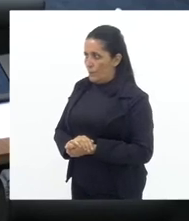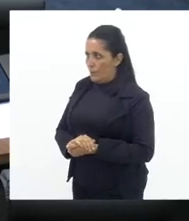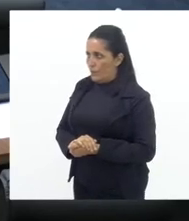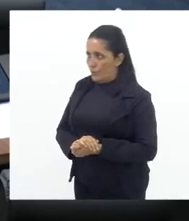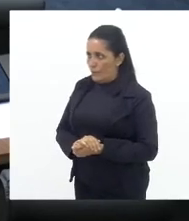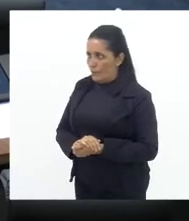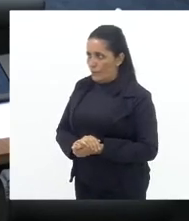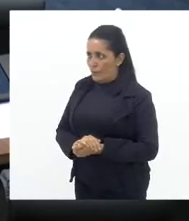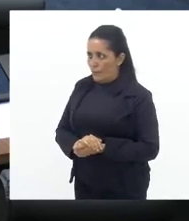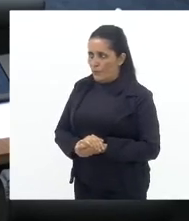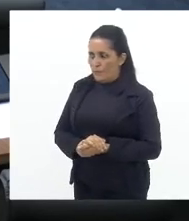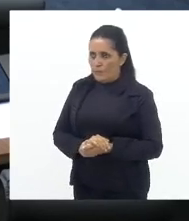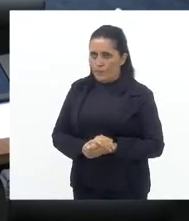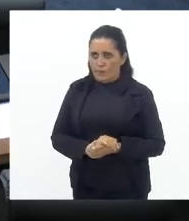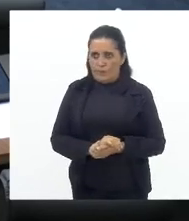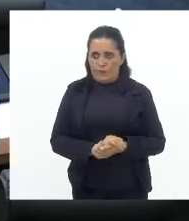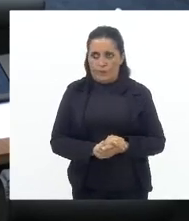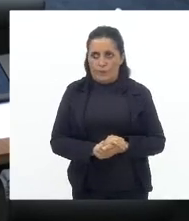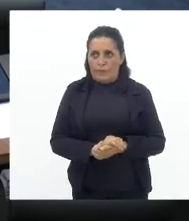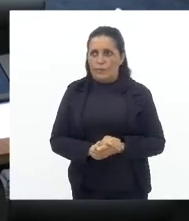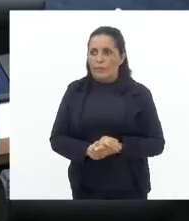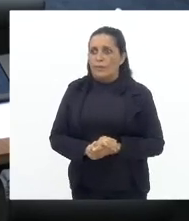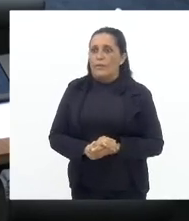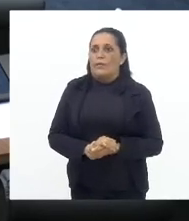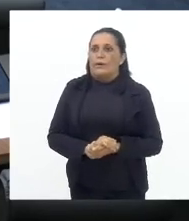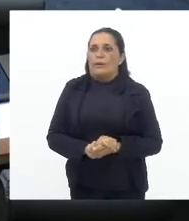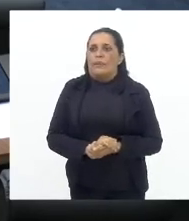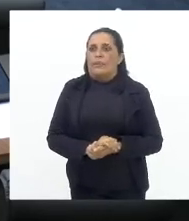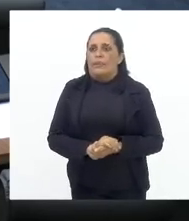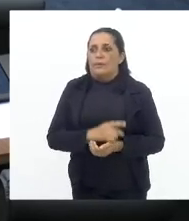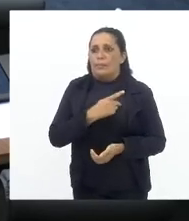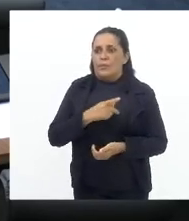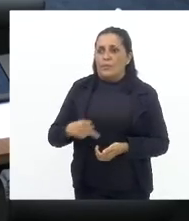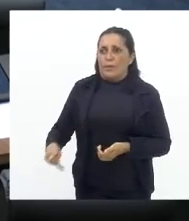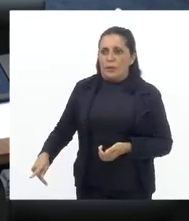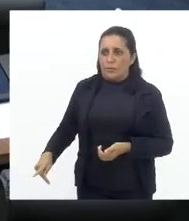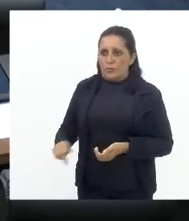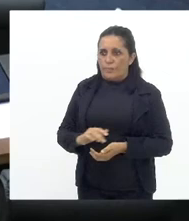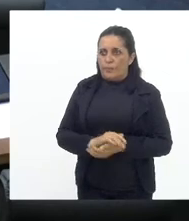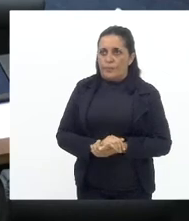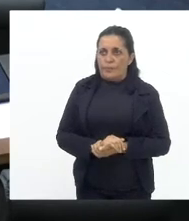a senhora Presidente primeiro